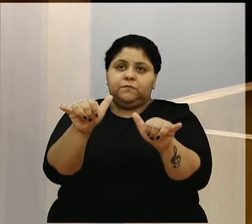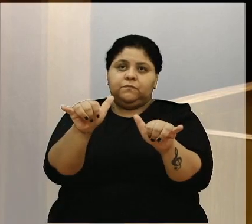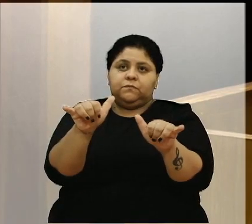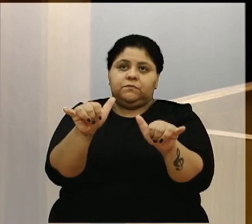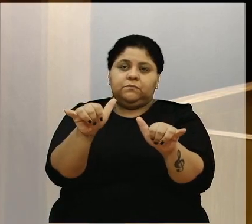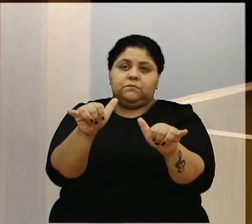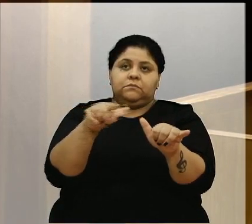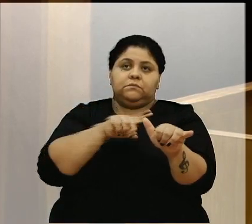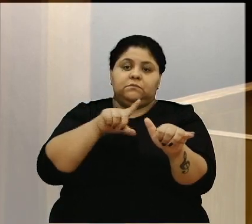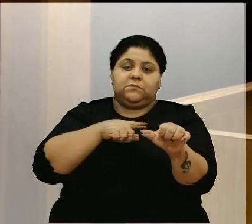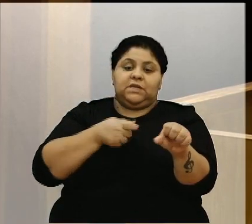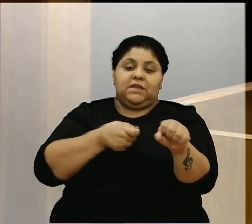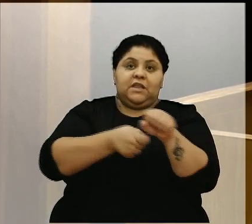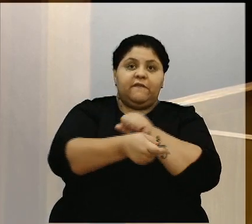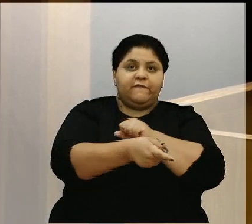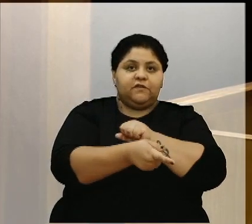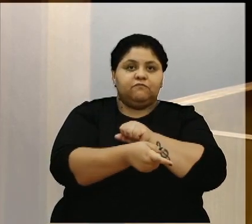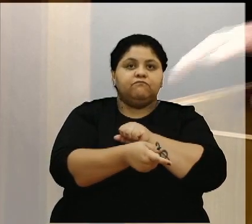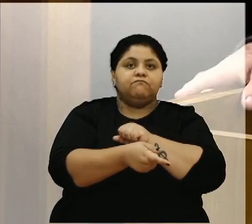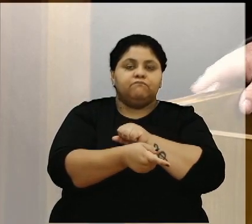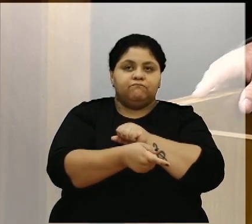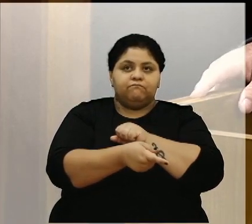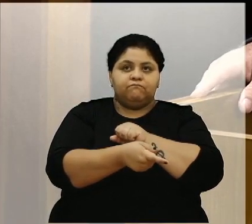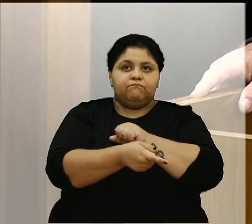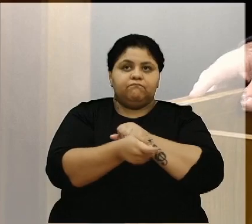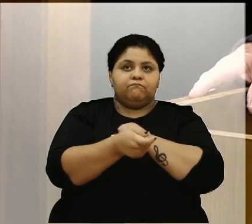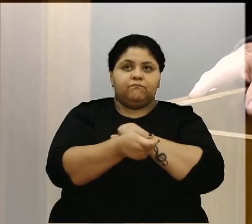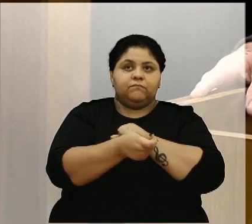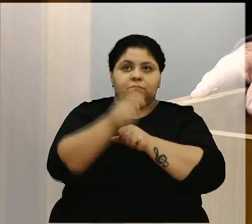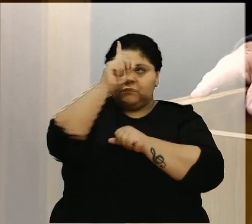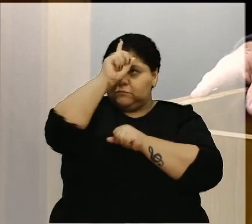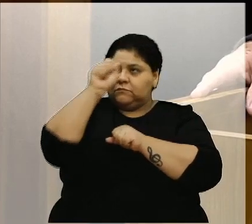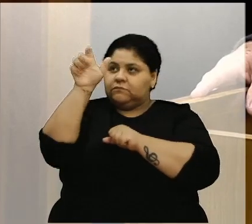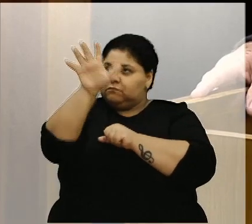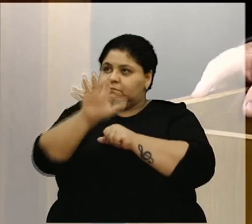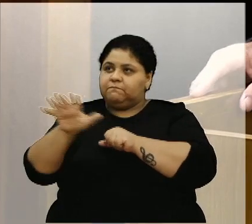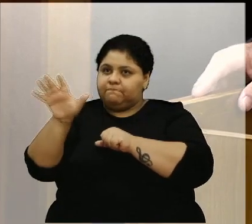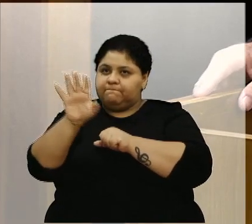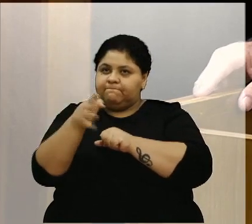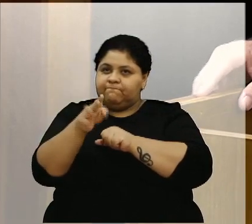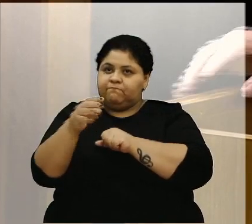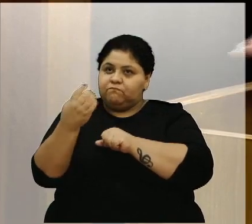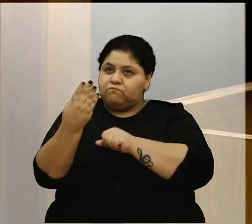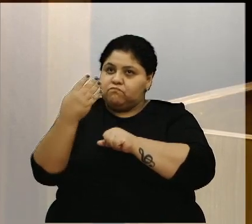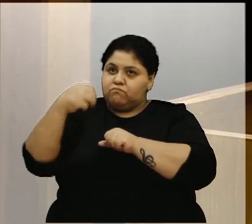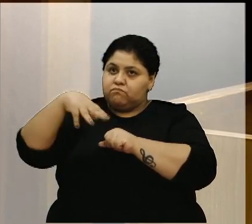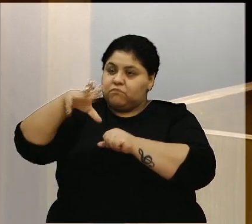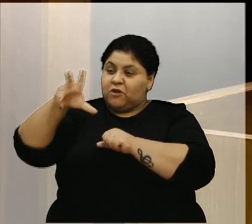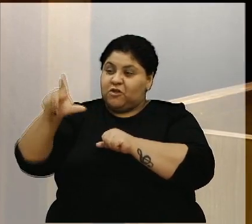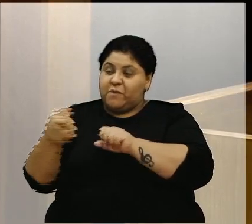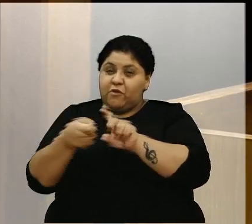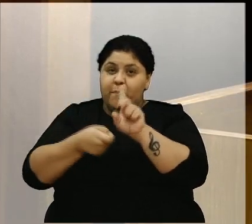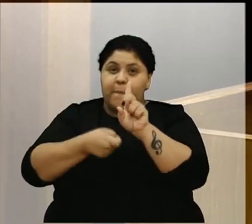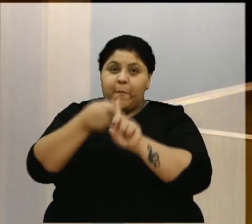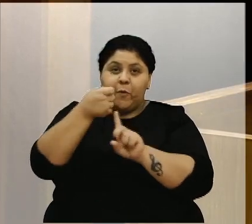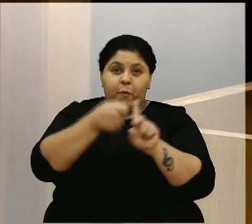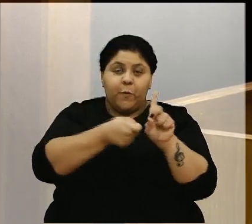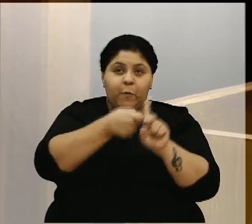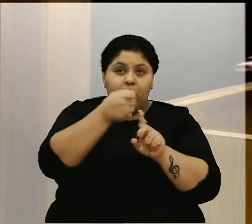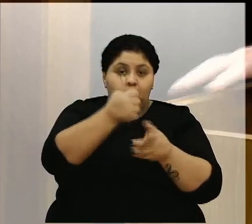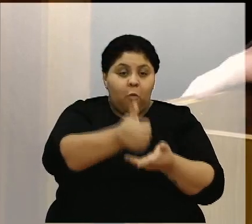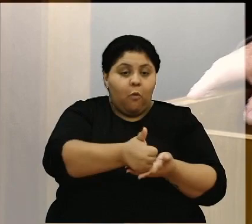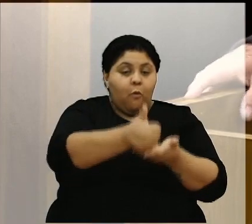ter investimento para o custeio do Hospital Geral em torno de 4 milhões por mês, para pôr